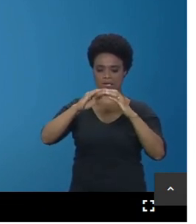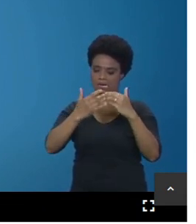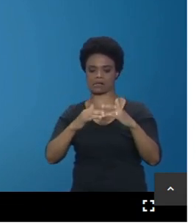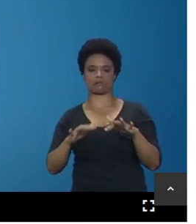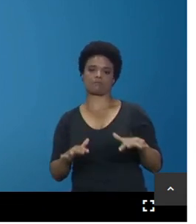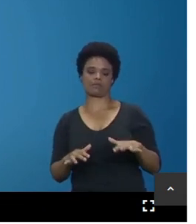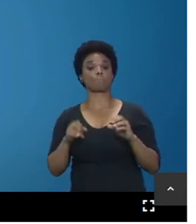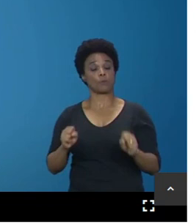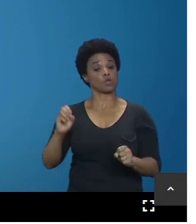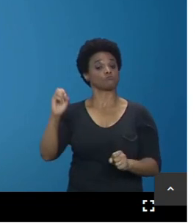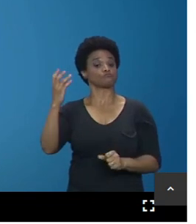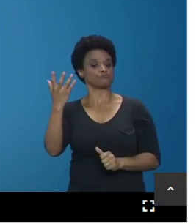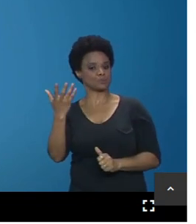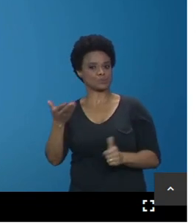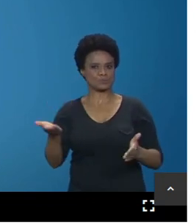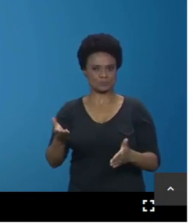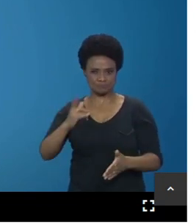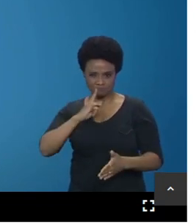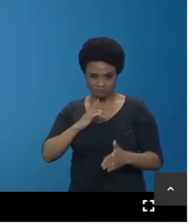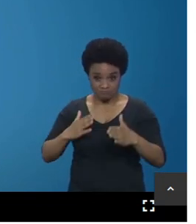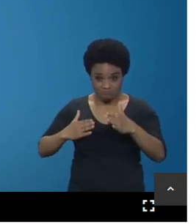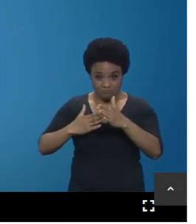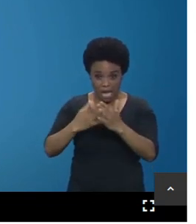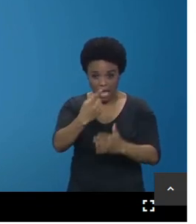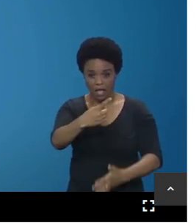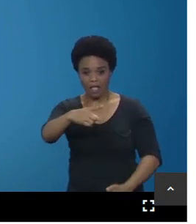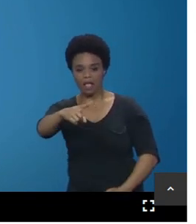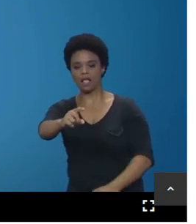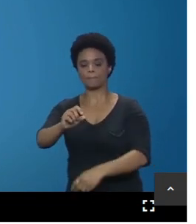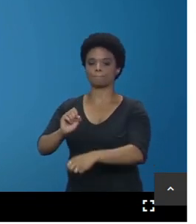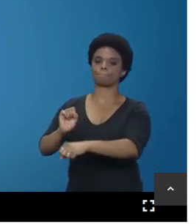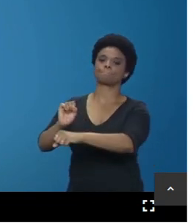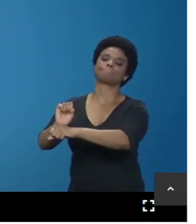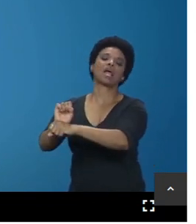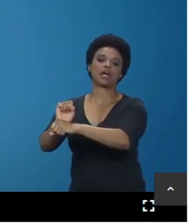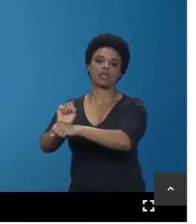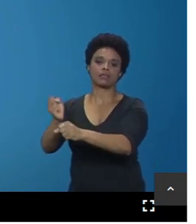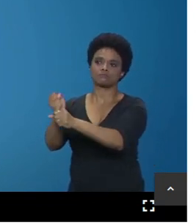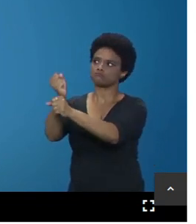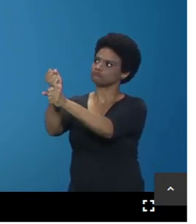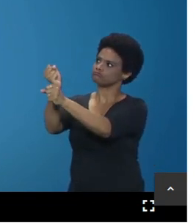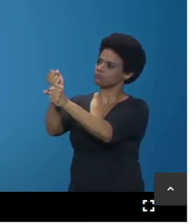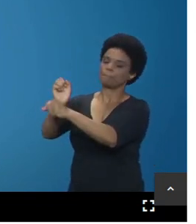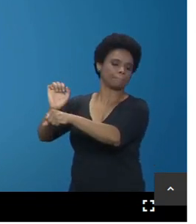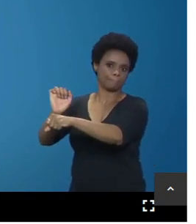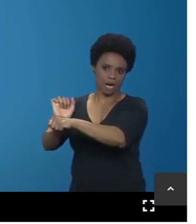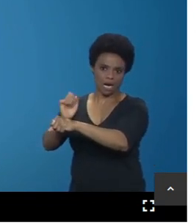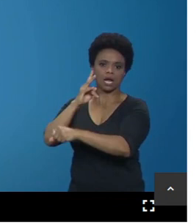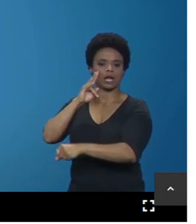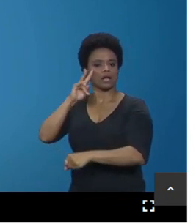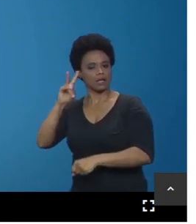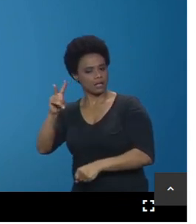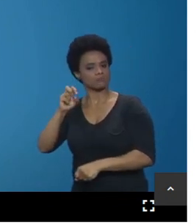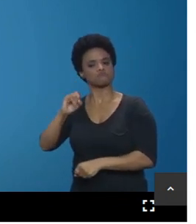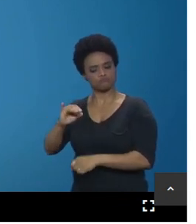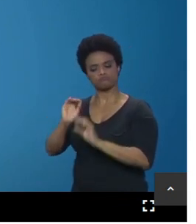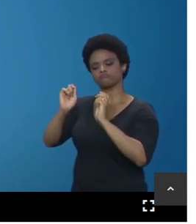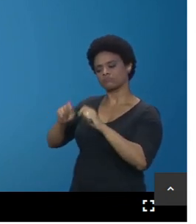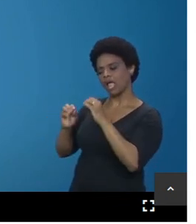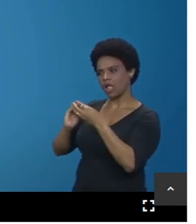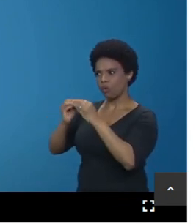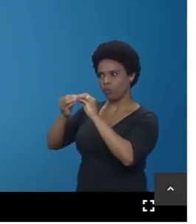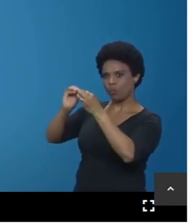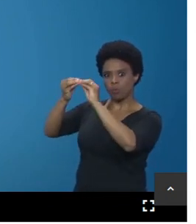No caso do estado limite último, ocorre a paralisação imediata da obra, ou em parte dela. Já no estado limite